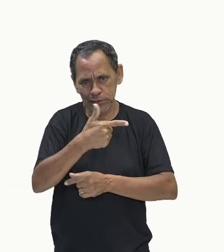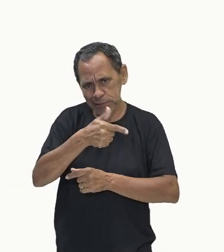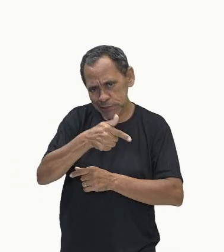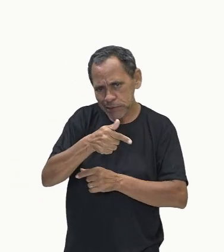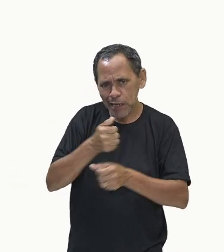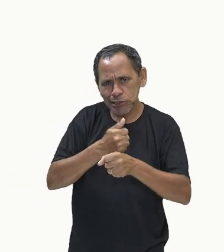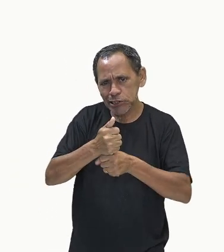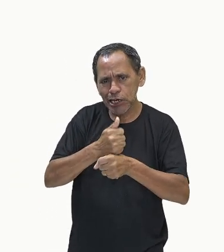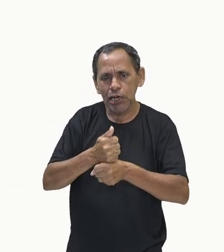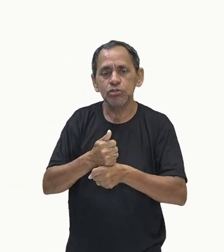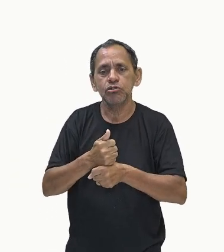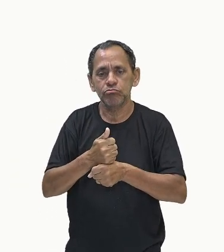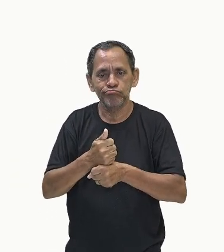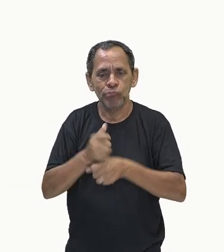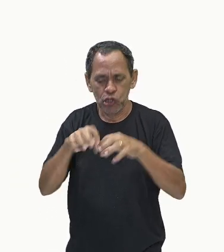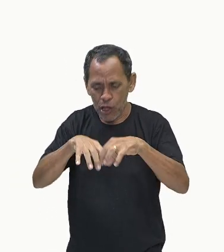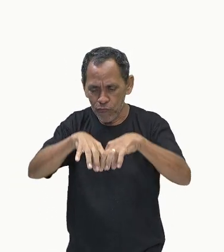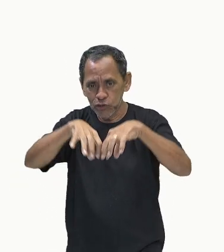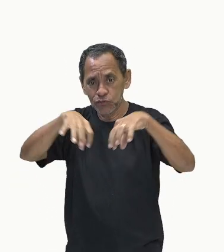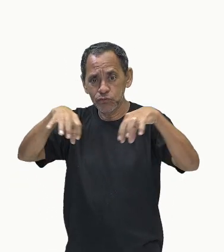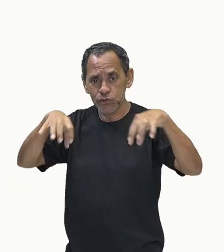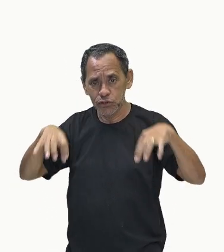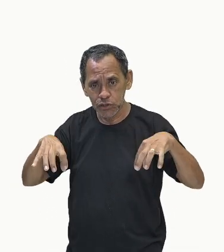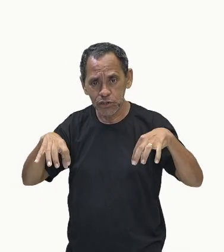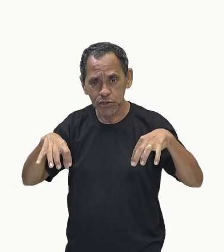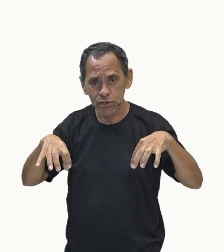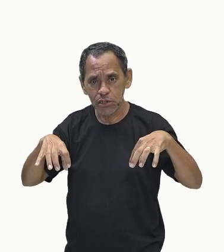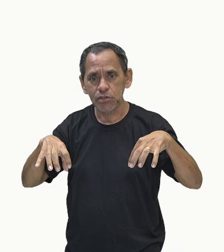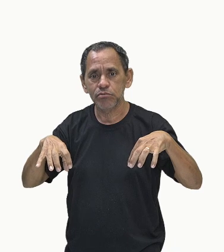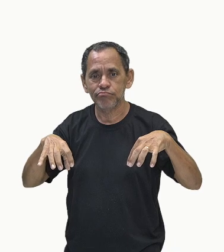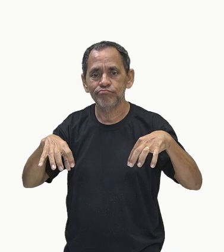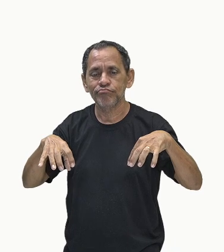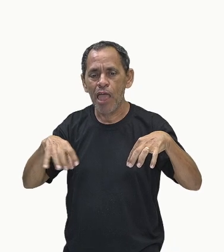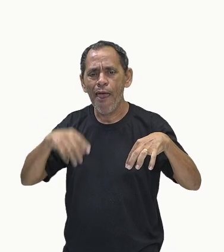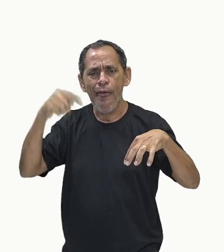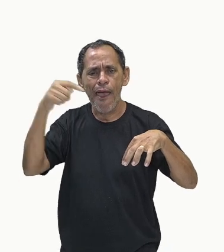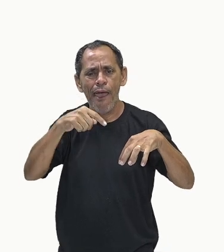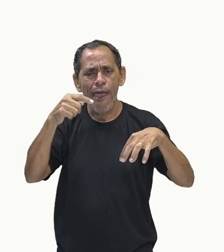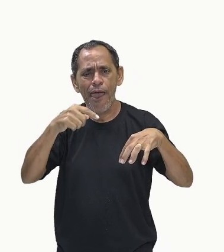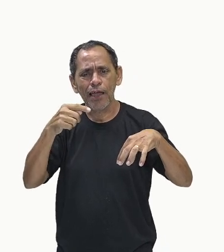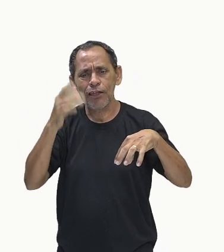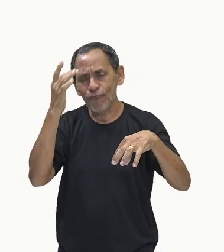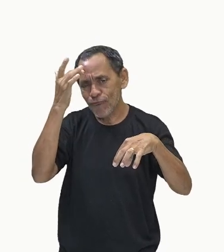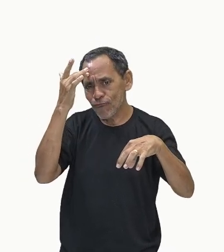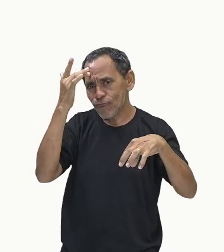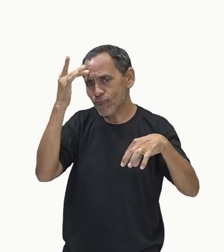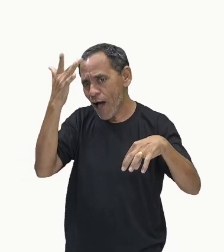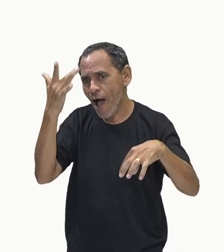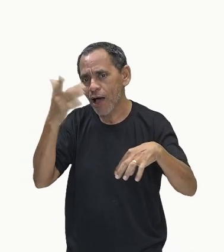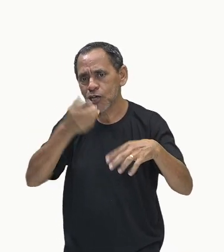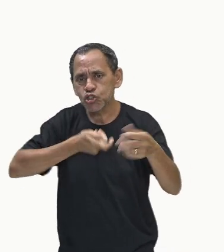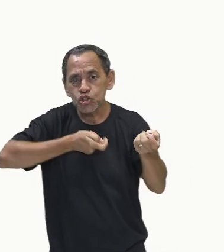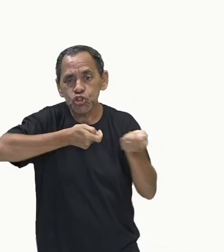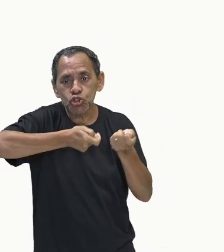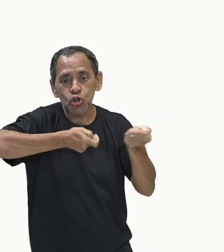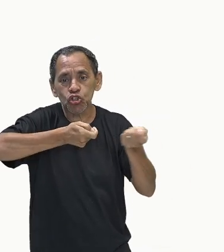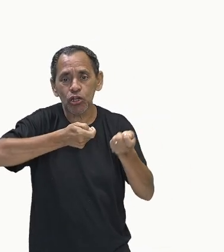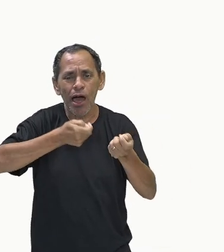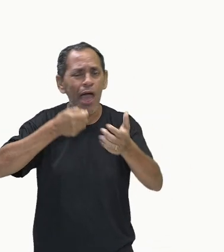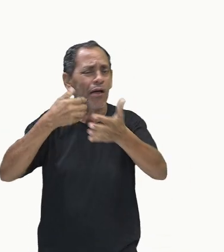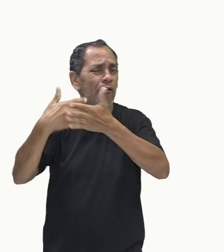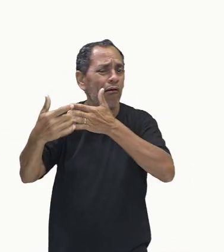Estavam divididas e eram, olha só, alvos fáceis para